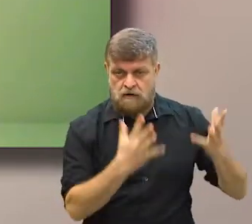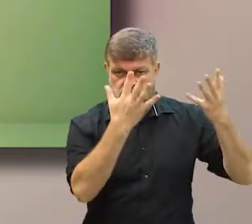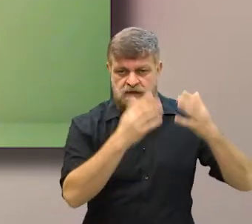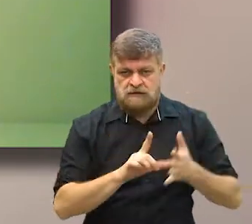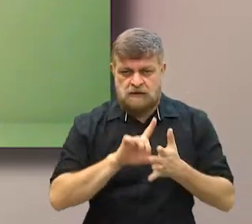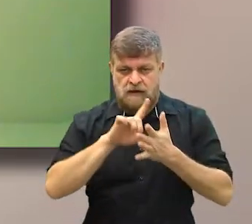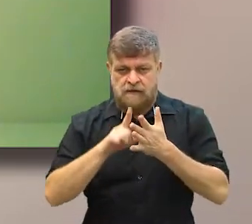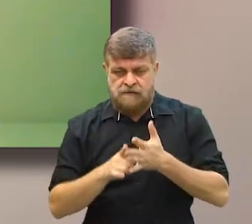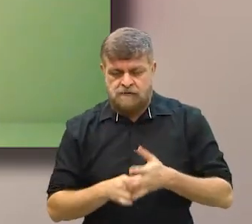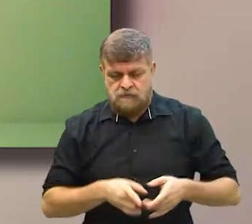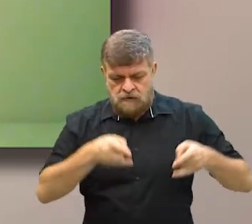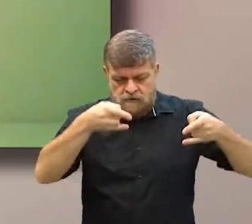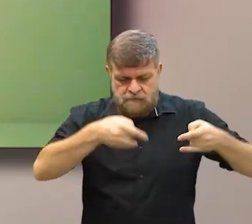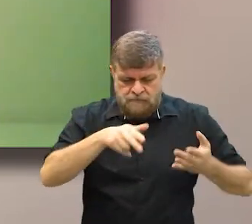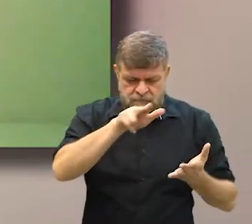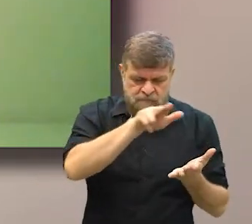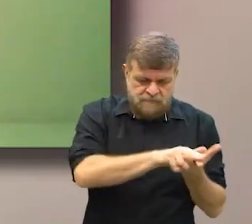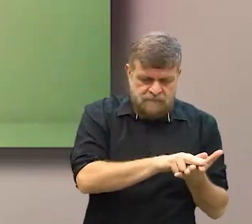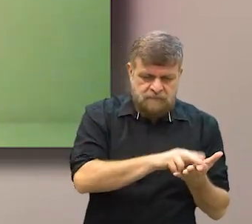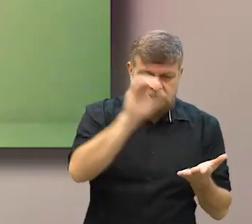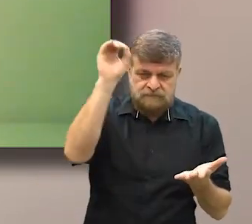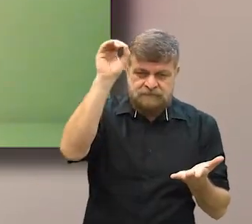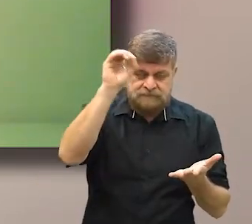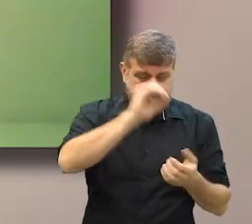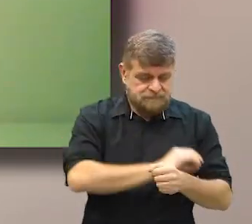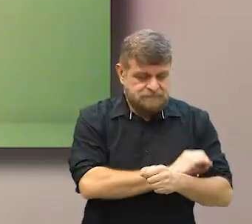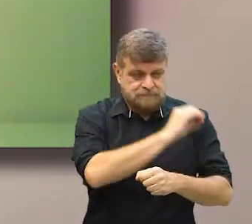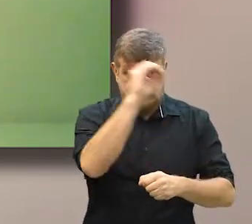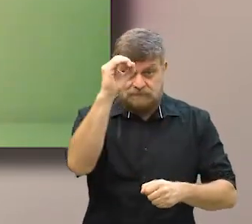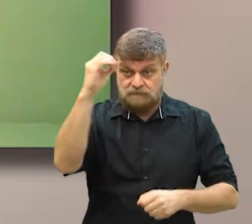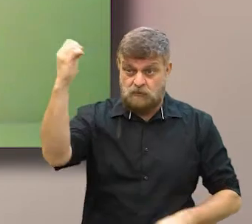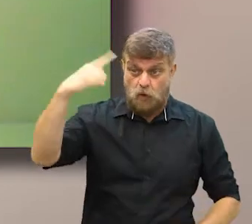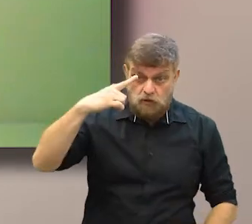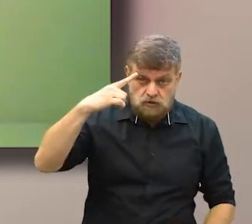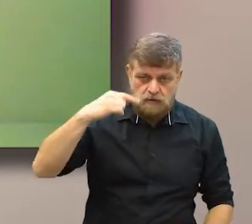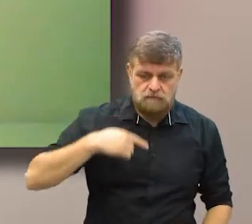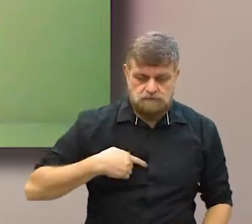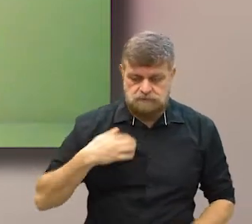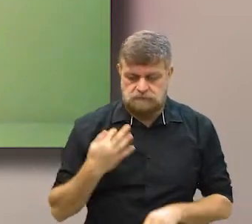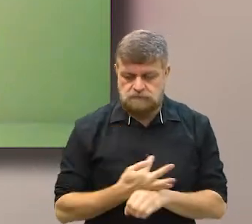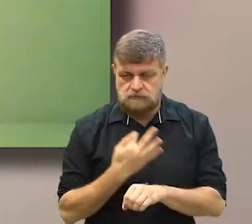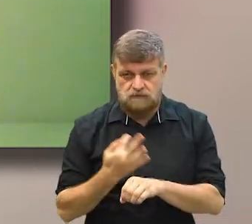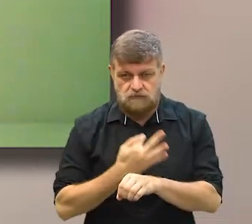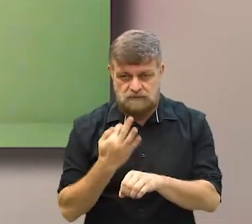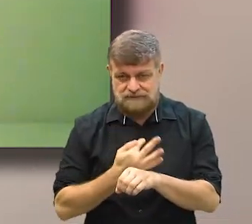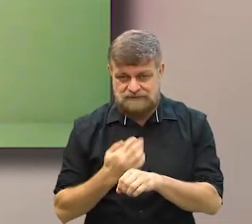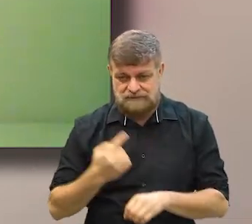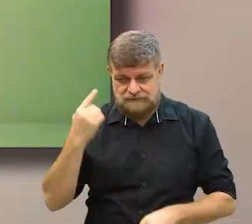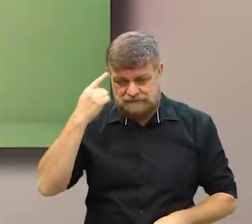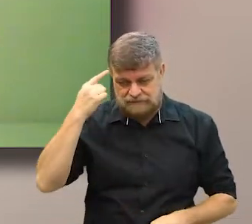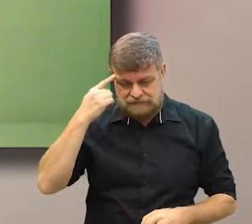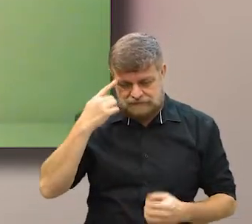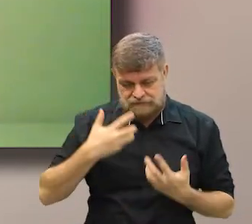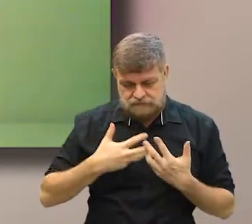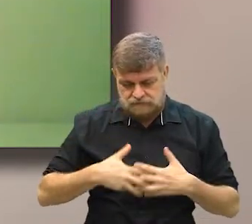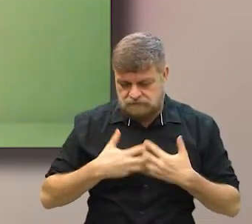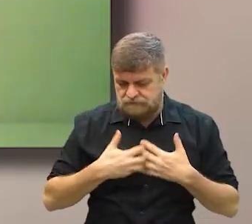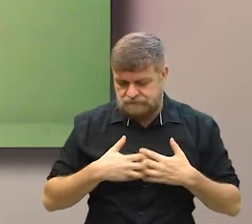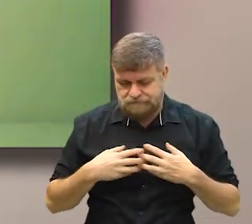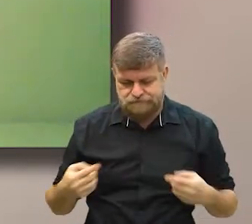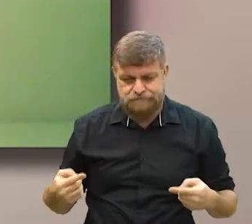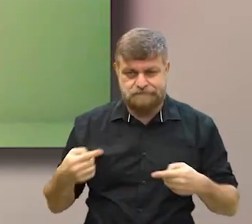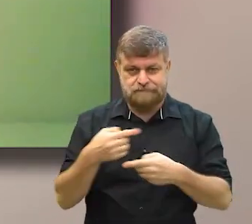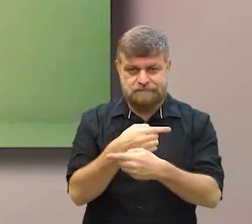festa, vai tentar compensar isso durante o dia, ele está forçando um processo fisiológico,